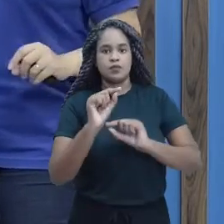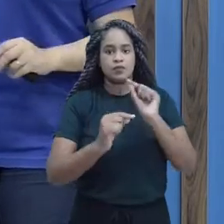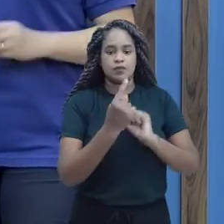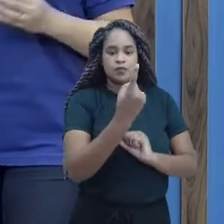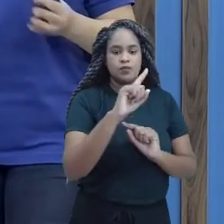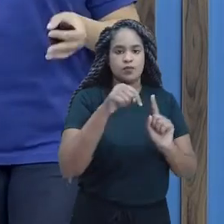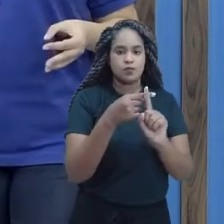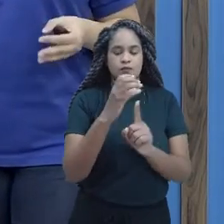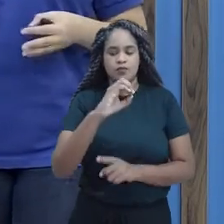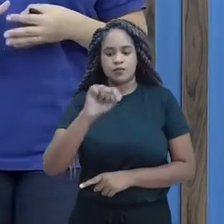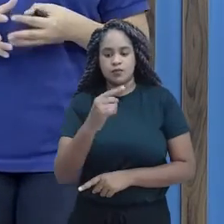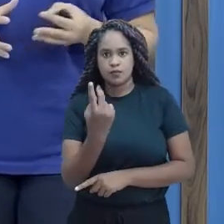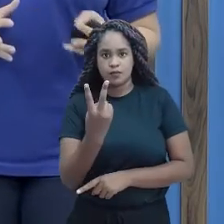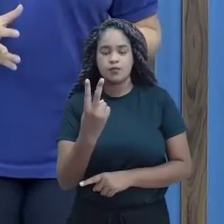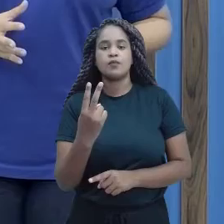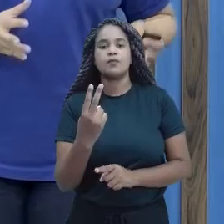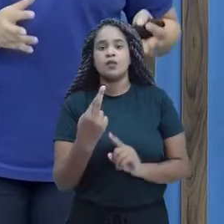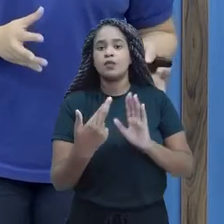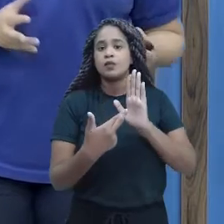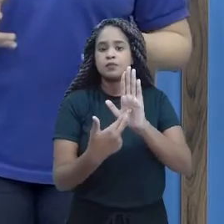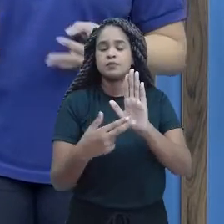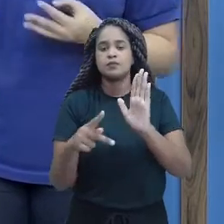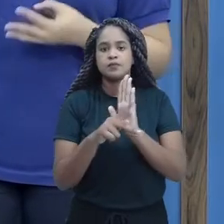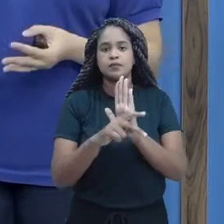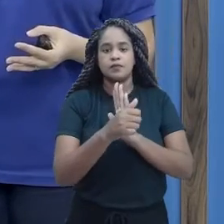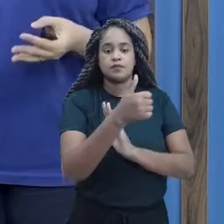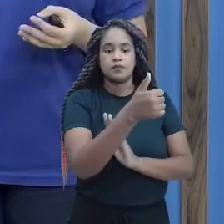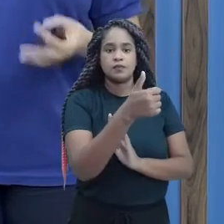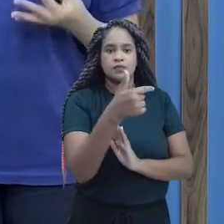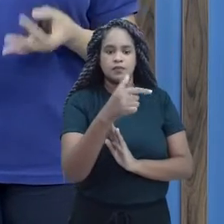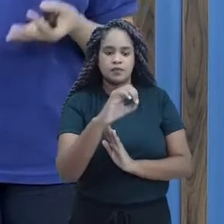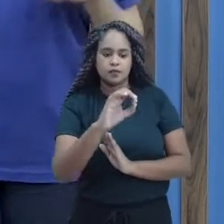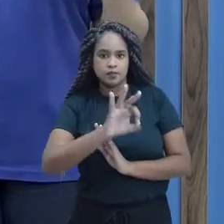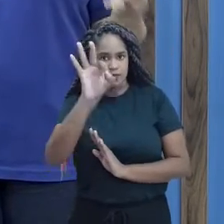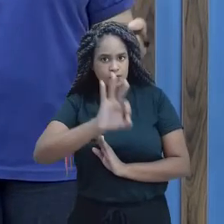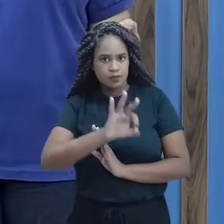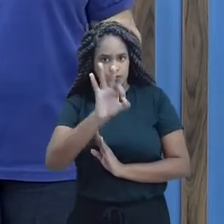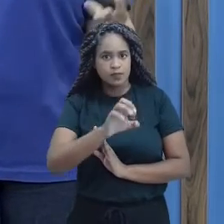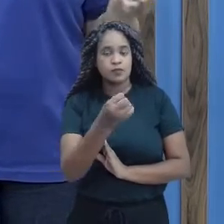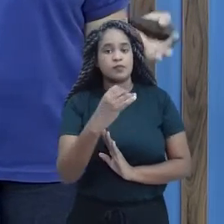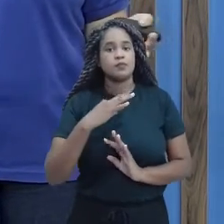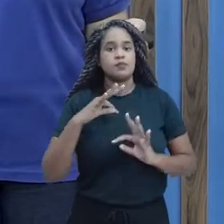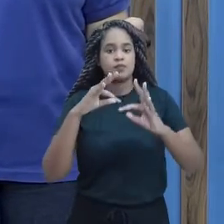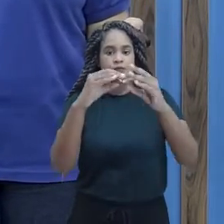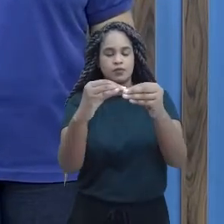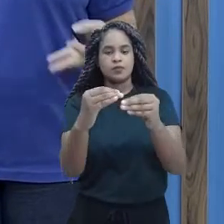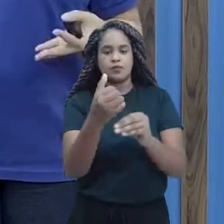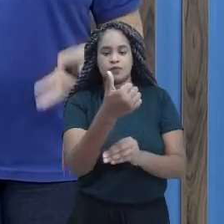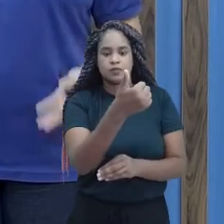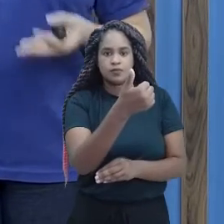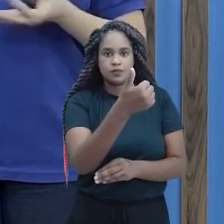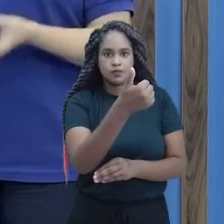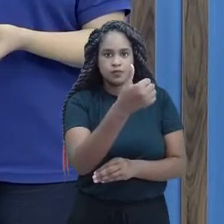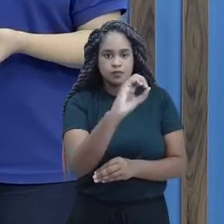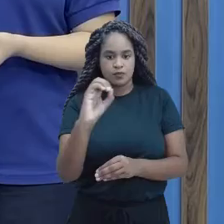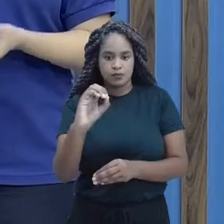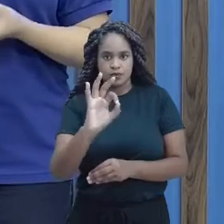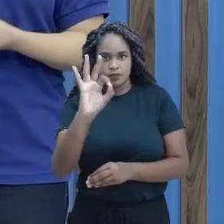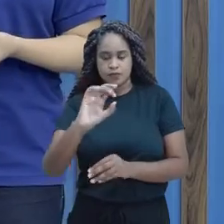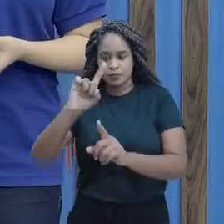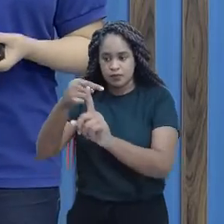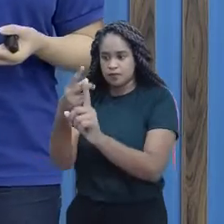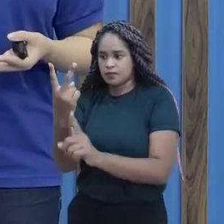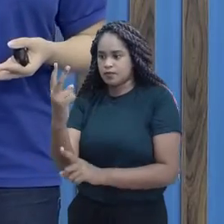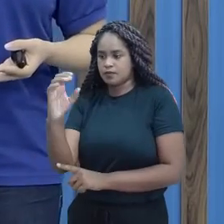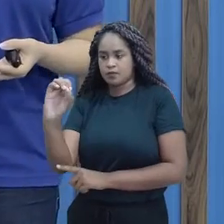0,2, utilizando aí a representação do 120%. Se eu tenho todo o valor 100%, mais 20%, eu